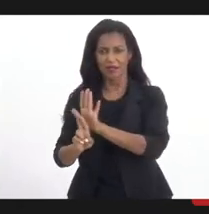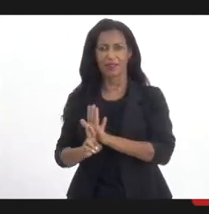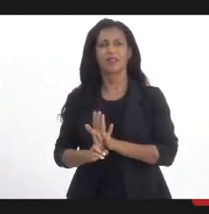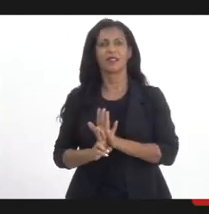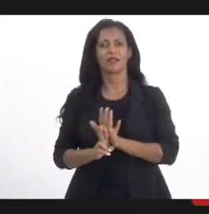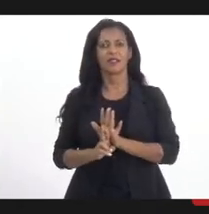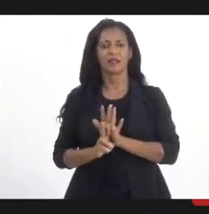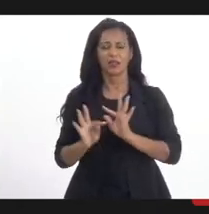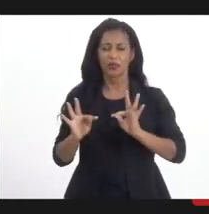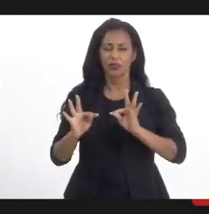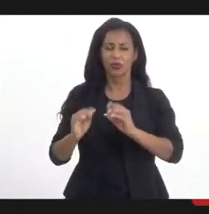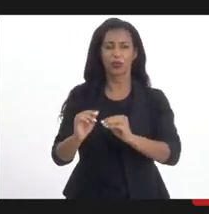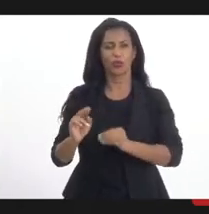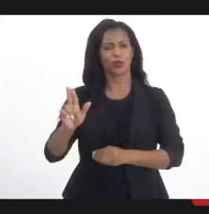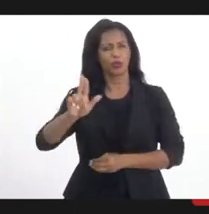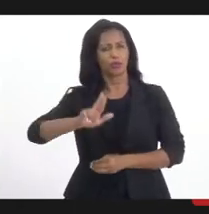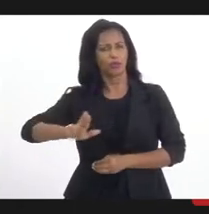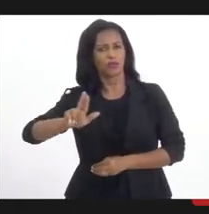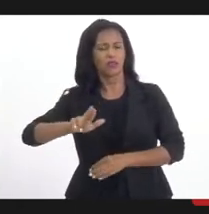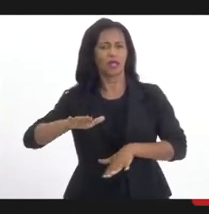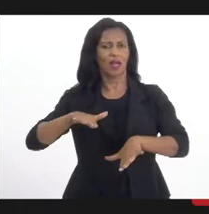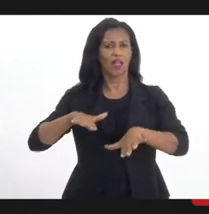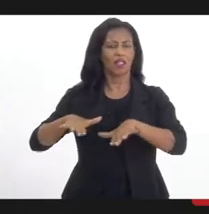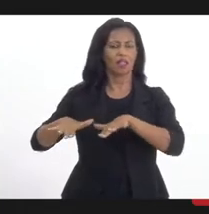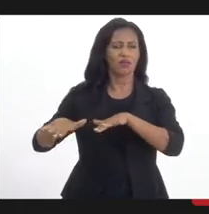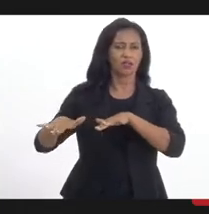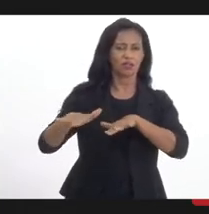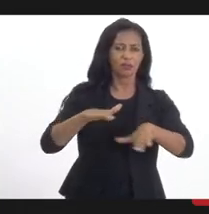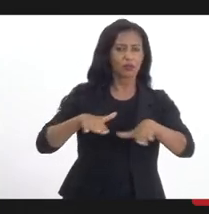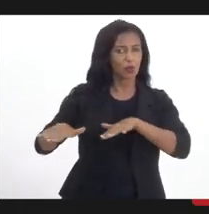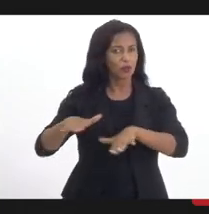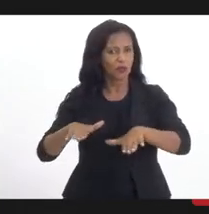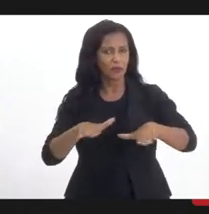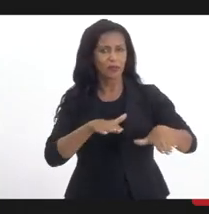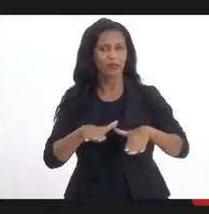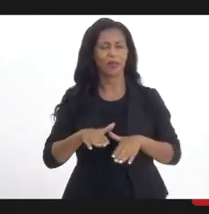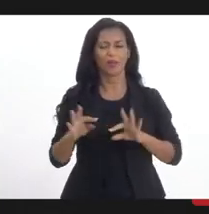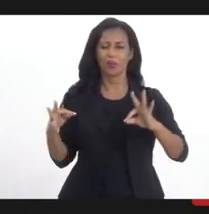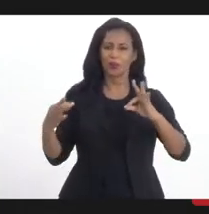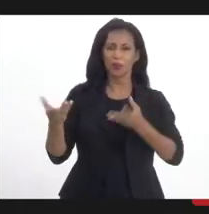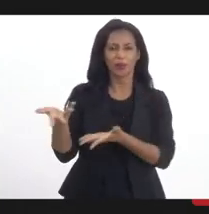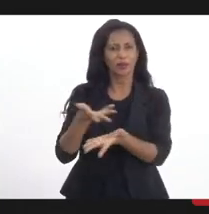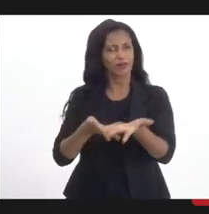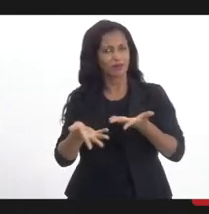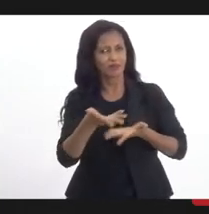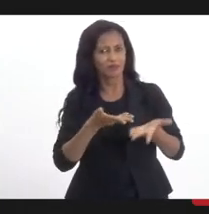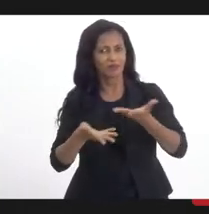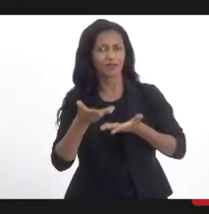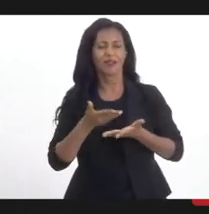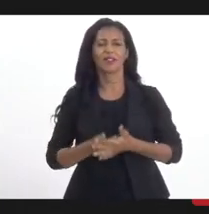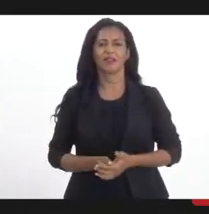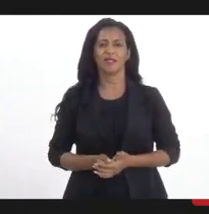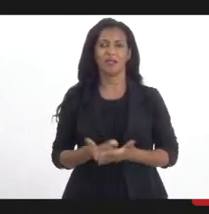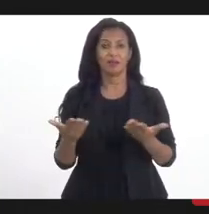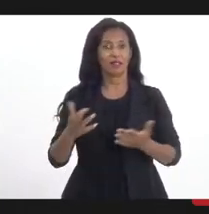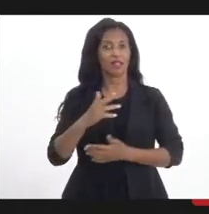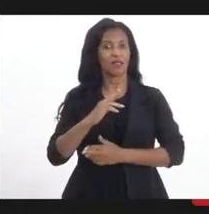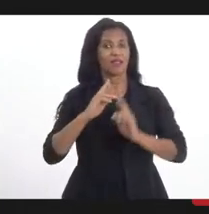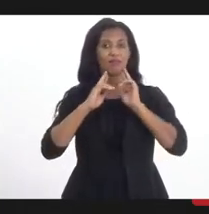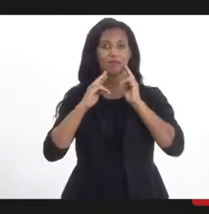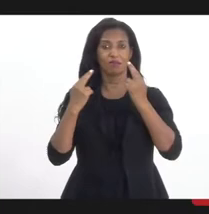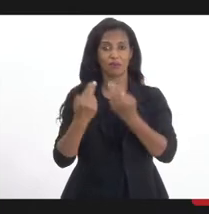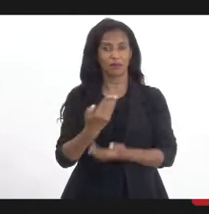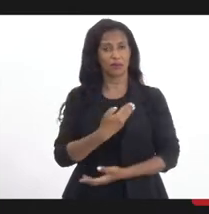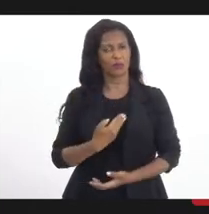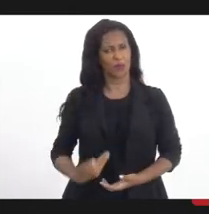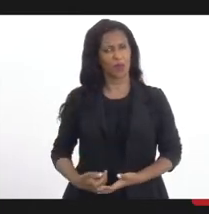das universidades, movimentos sociais das universidades, enfim, todos os participantes, todas as participantes dessa audiência pública.